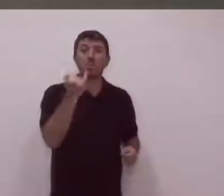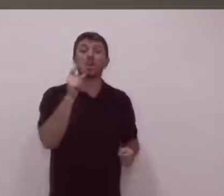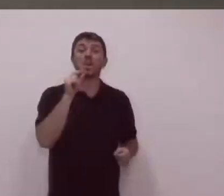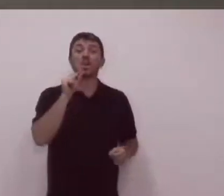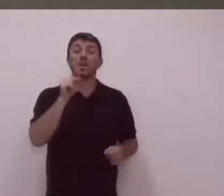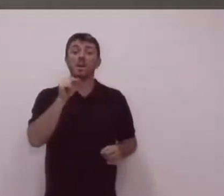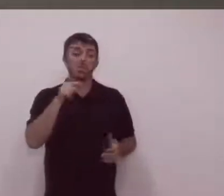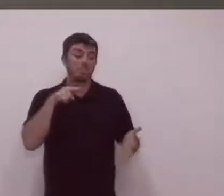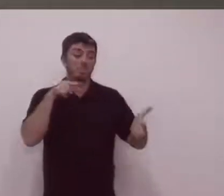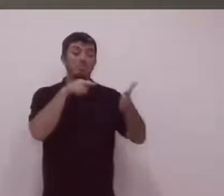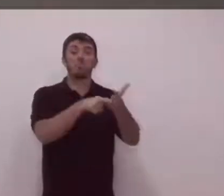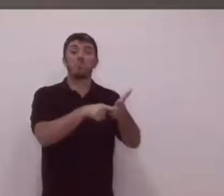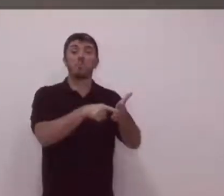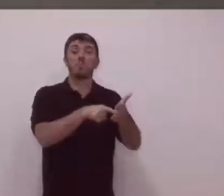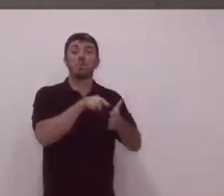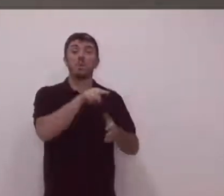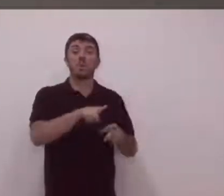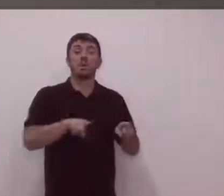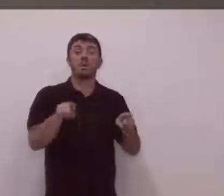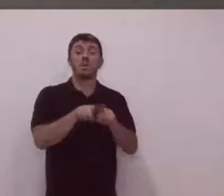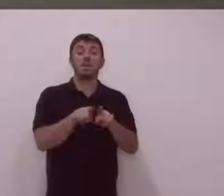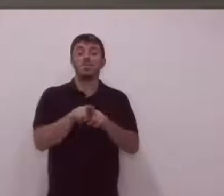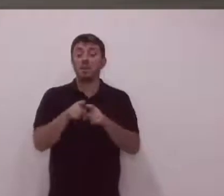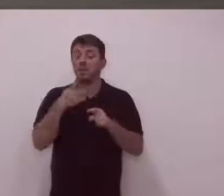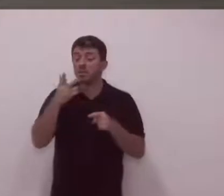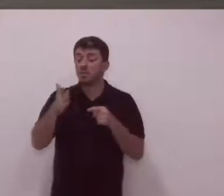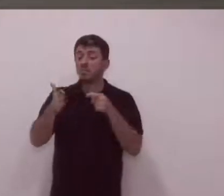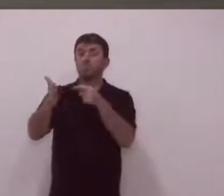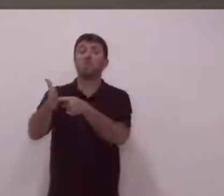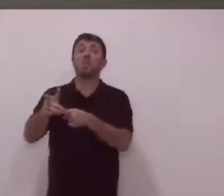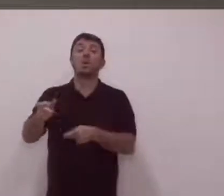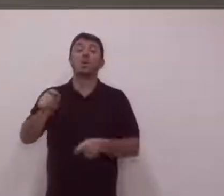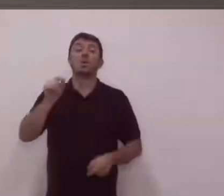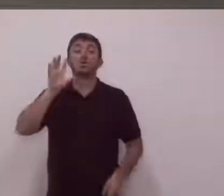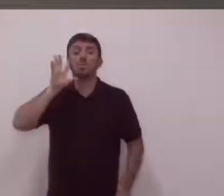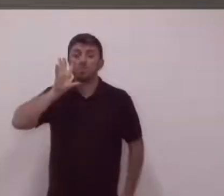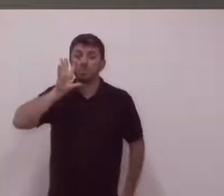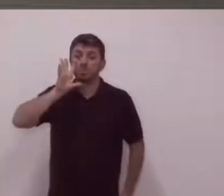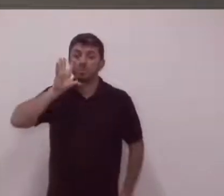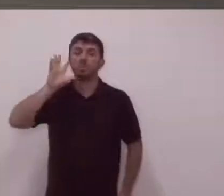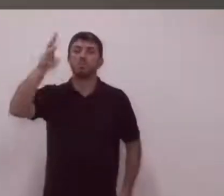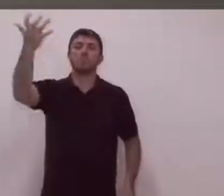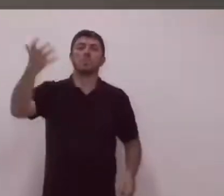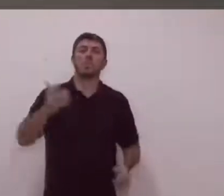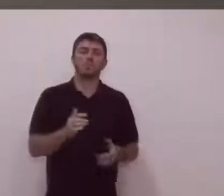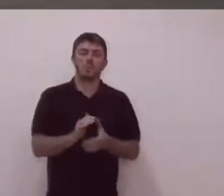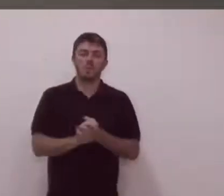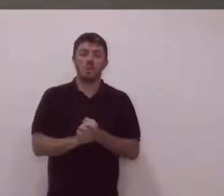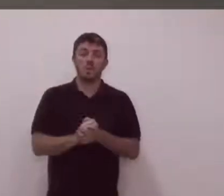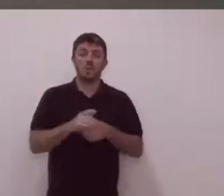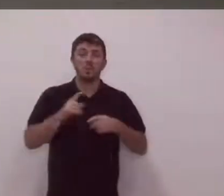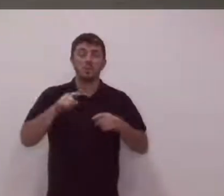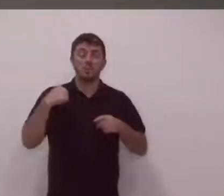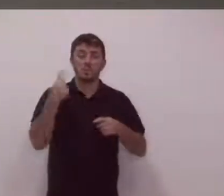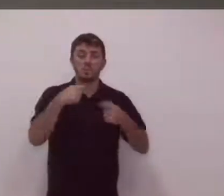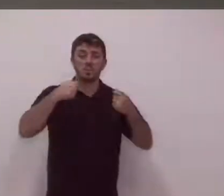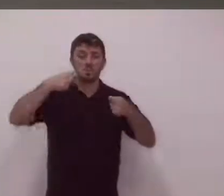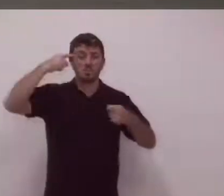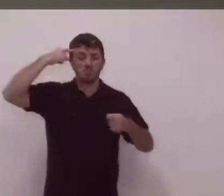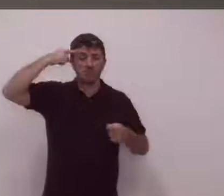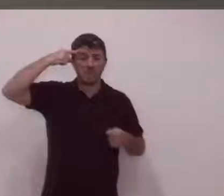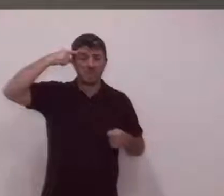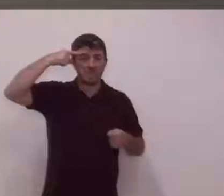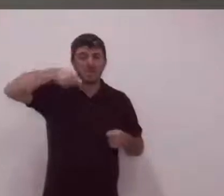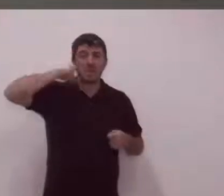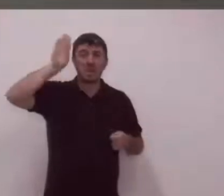também soluções sugerir soluções porque a gente tem que pensar no bem da cidade não apenas no bem